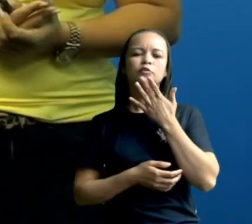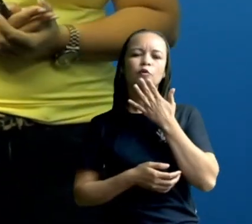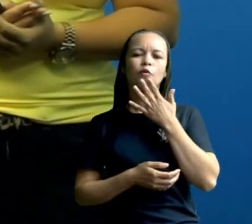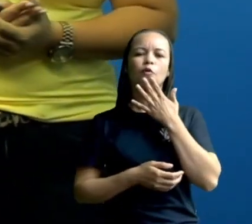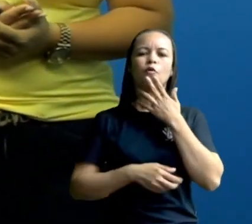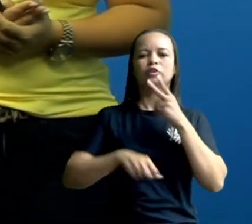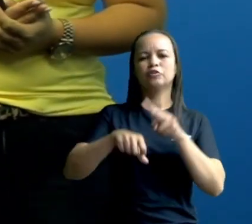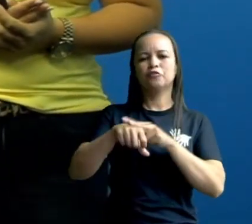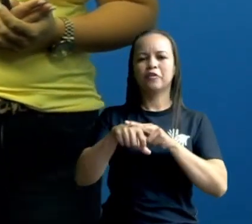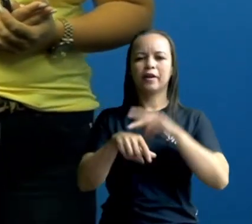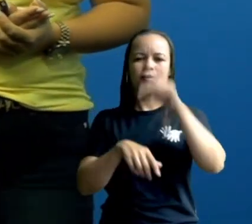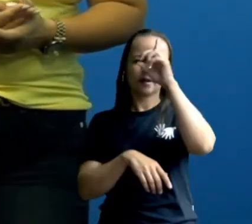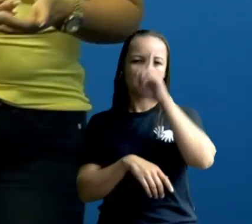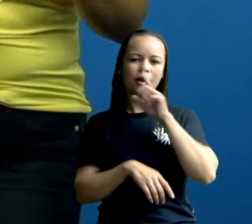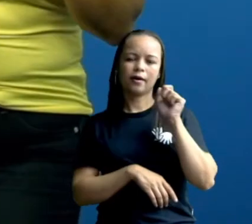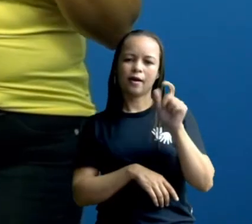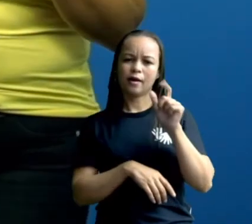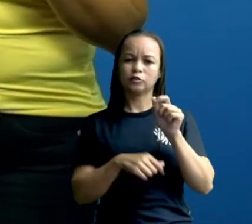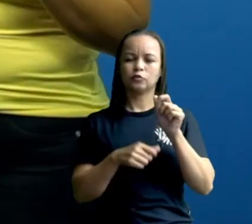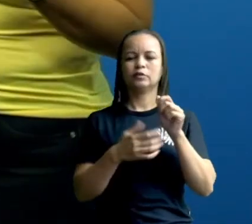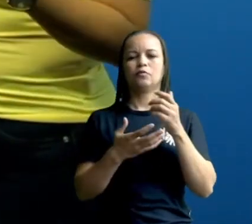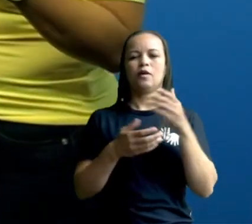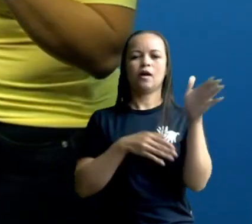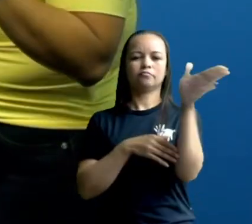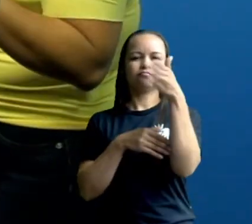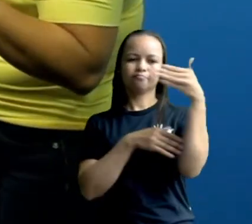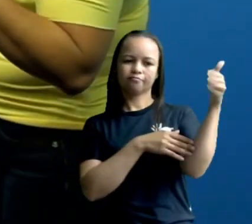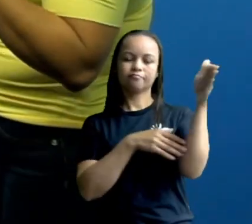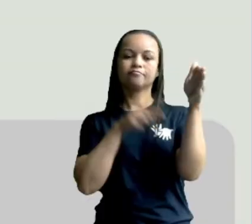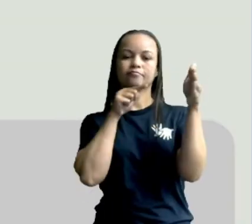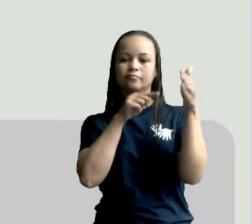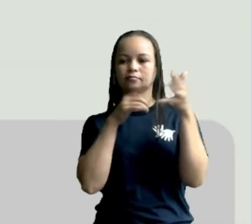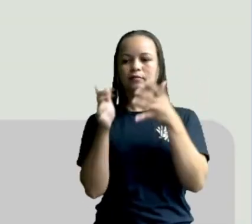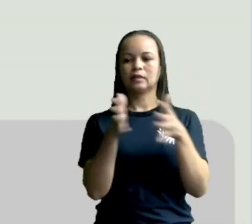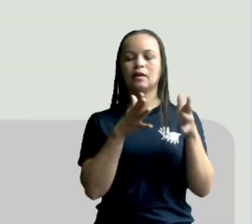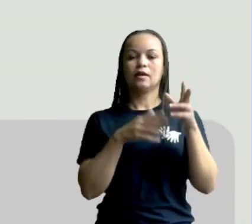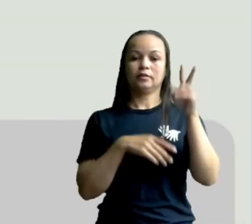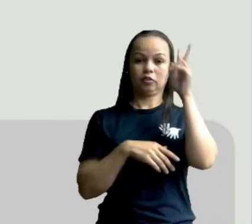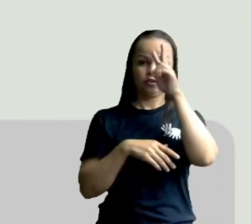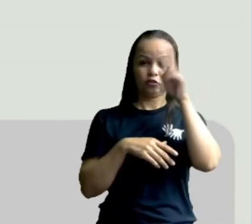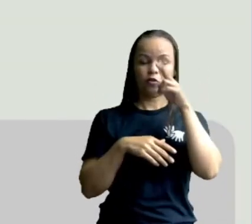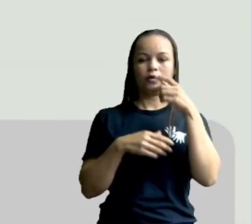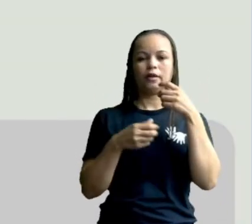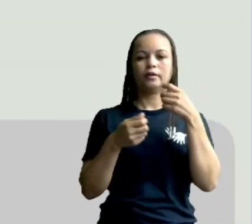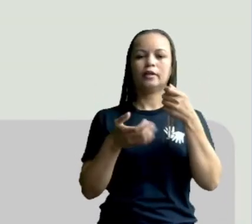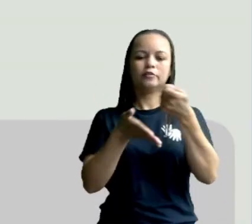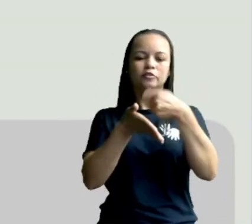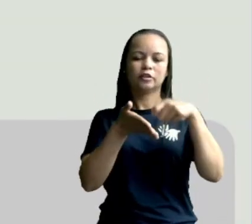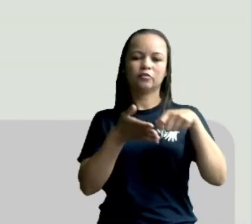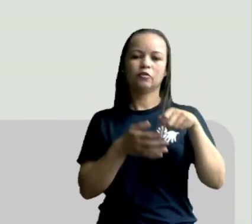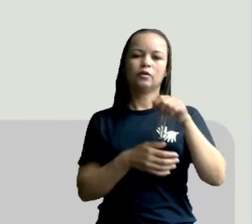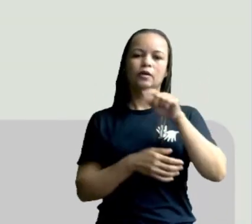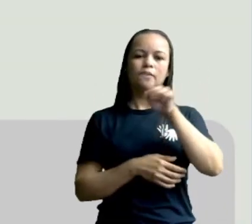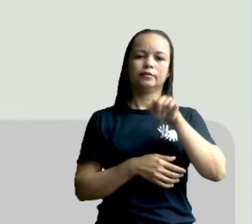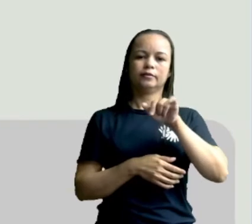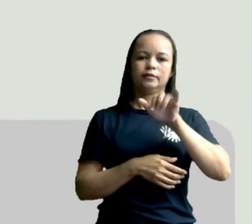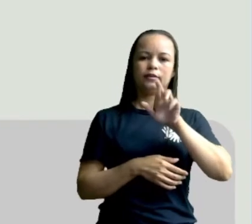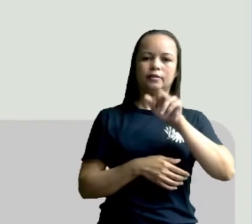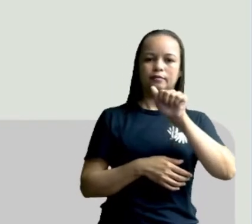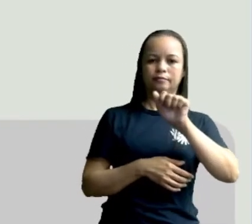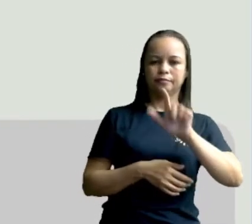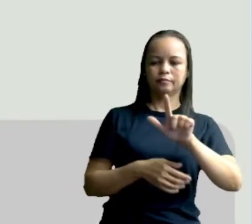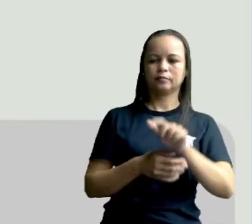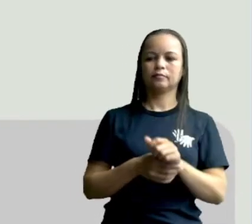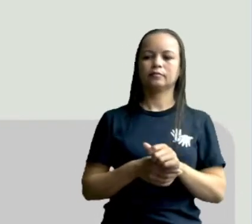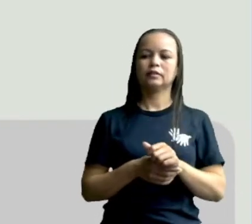cores da nossa bandeira, certo? Essa história quem escreveu foi Ziraldo, tá bom? A fábula das